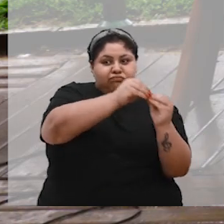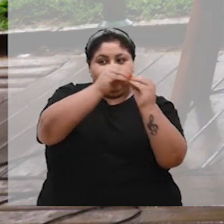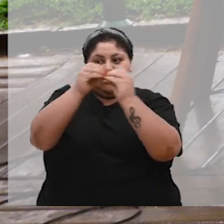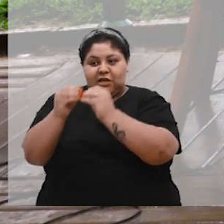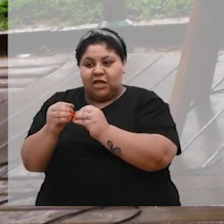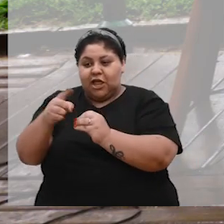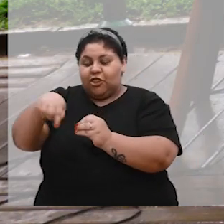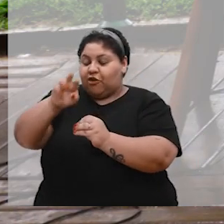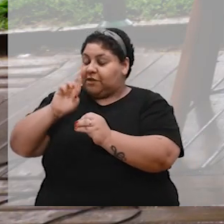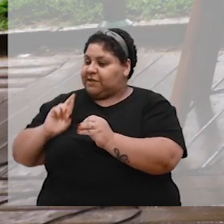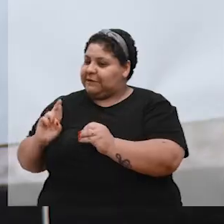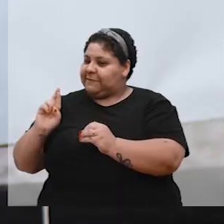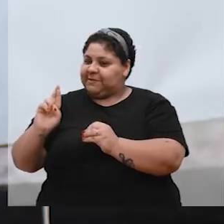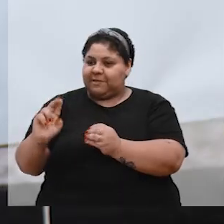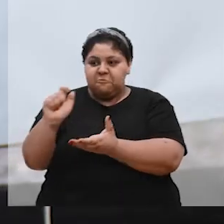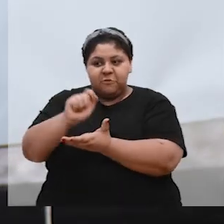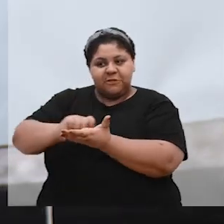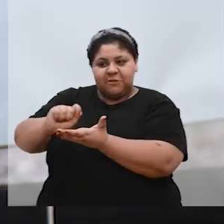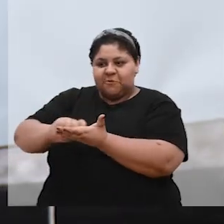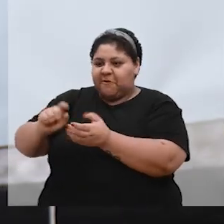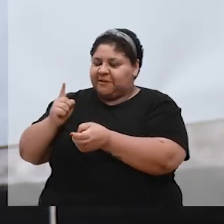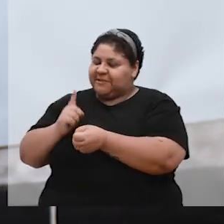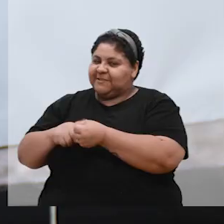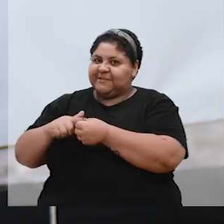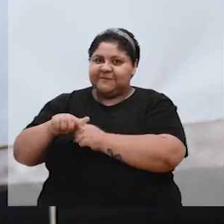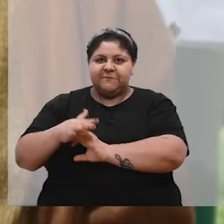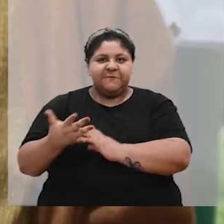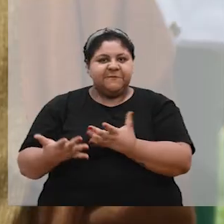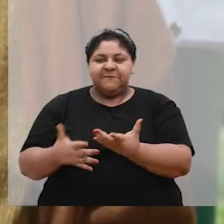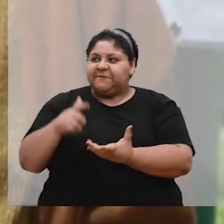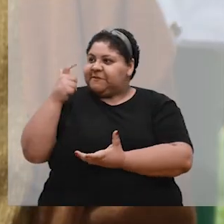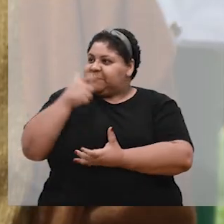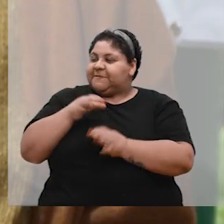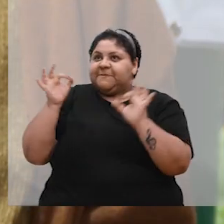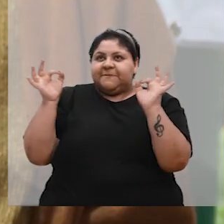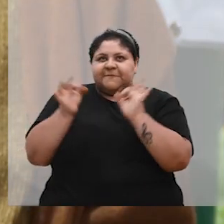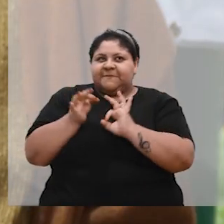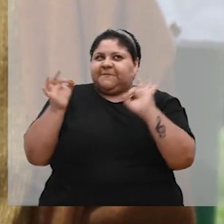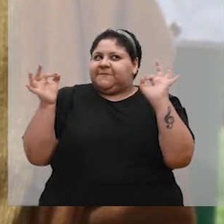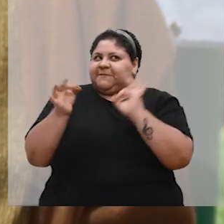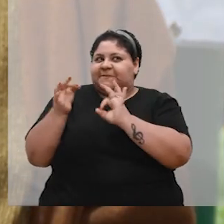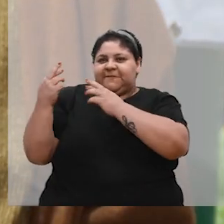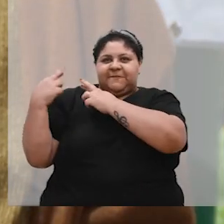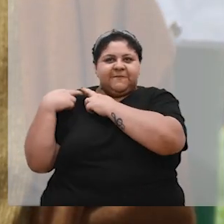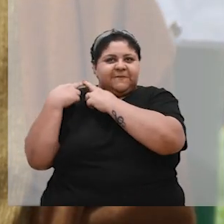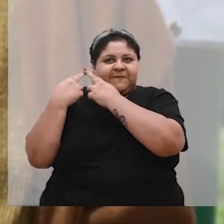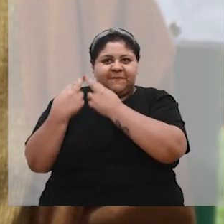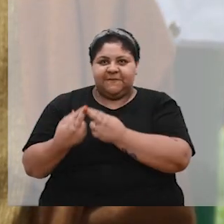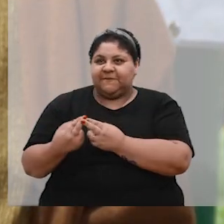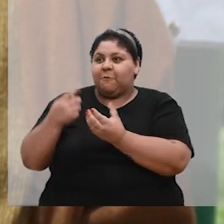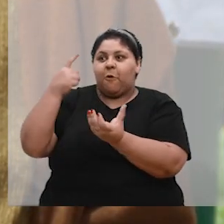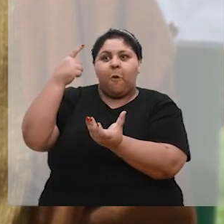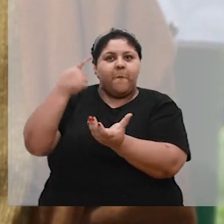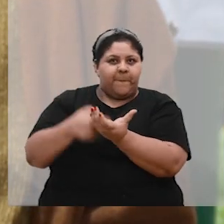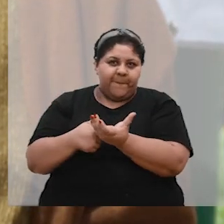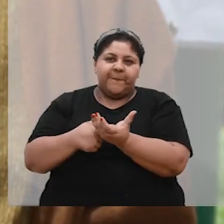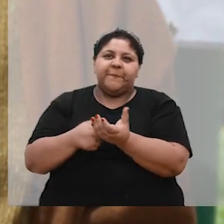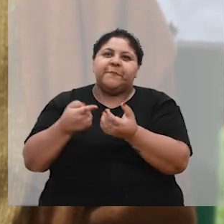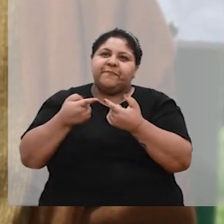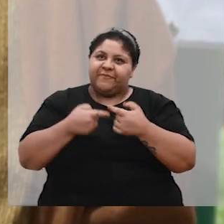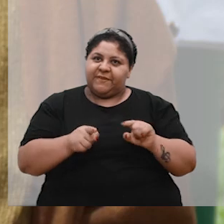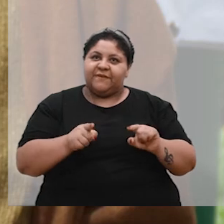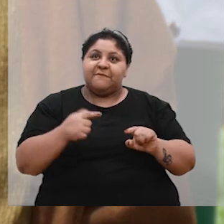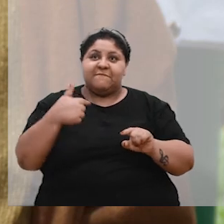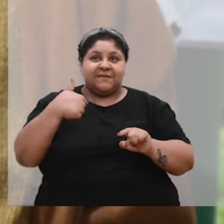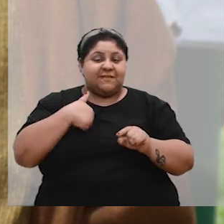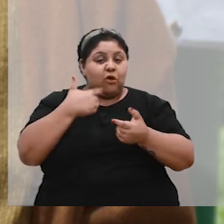os escritores da nossa cidade. Isso é algo maravilhoso, é uma responsabilidade, é um compromisso, mas que